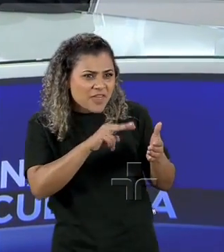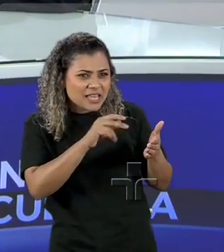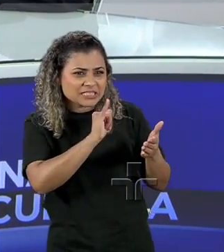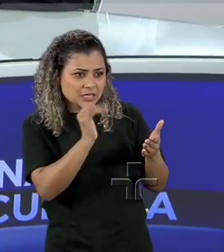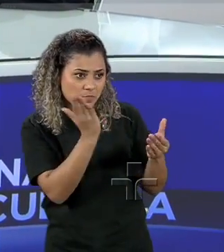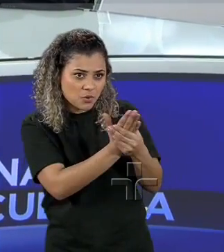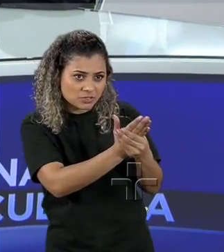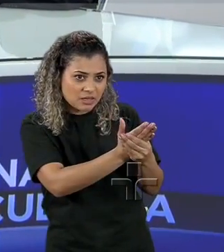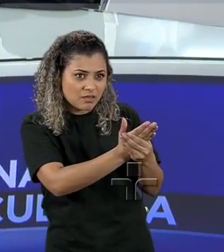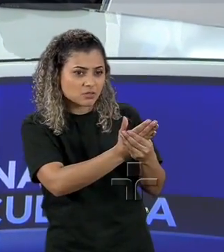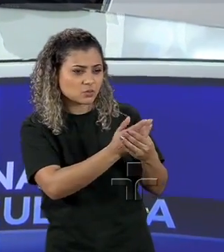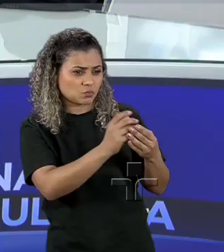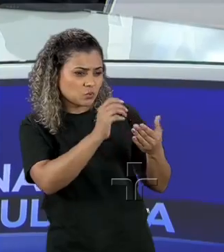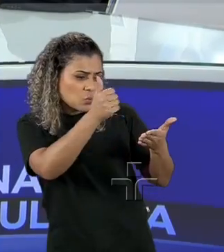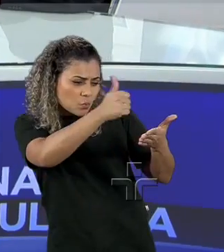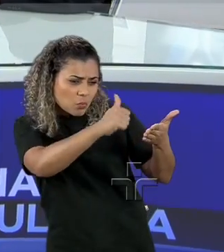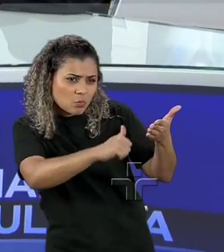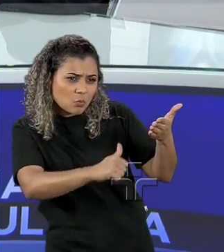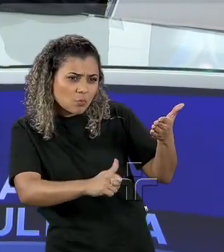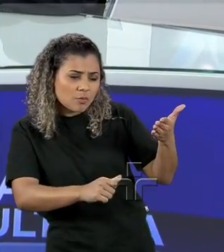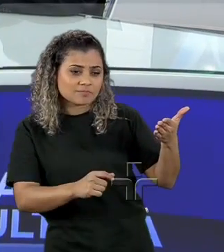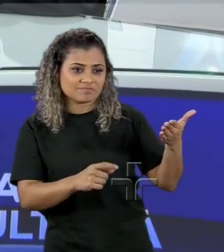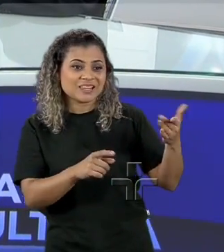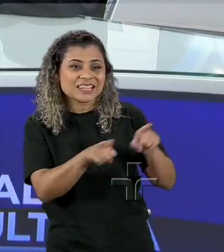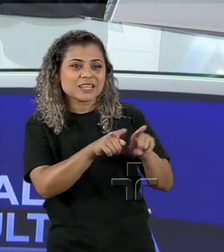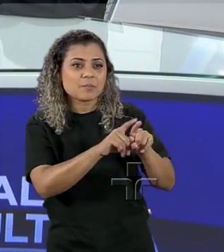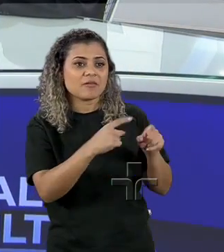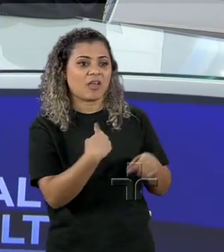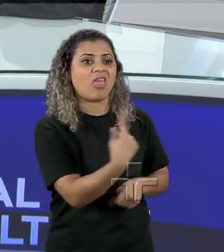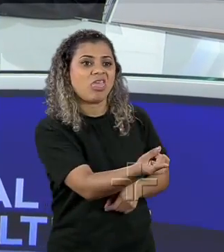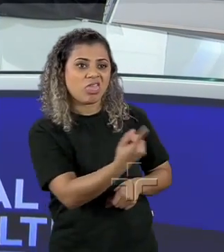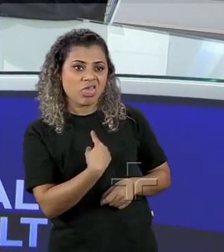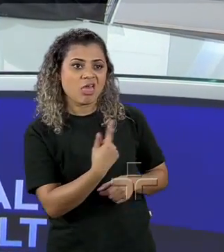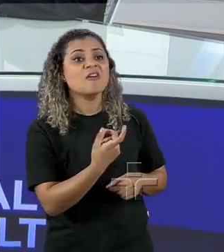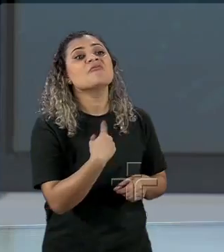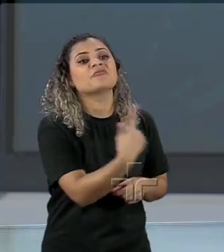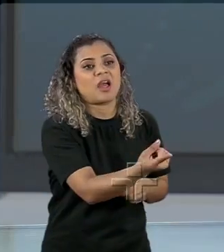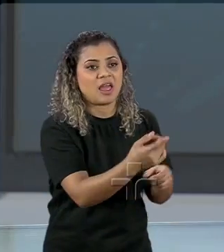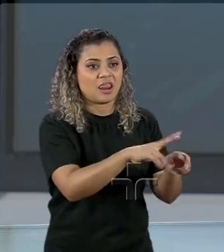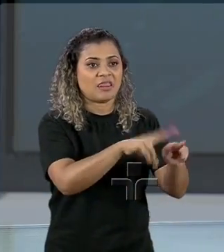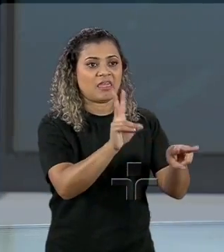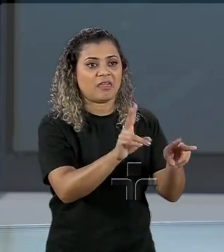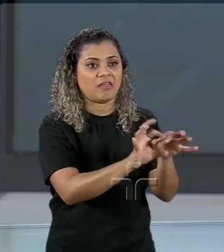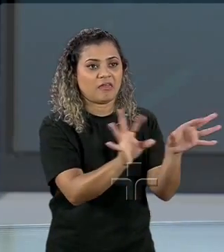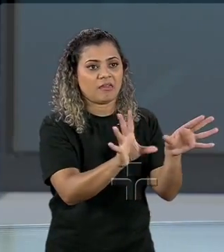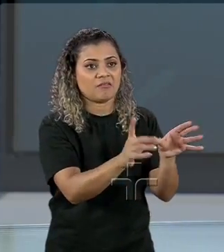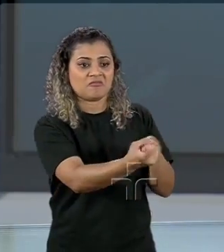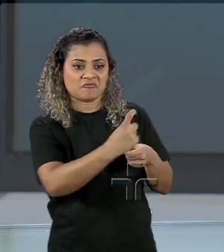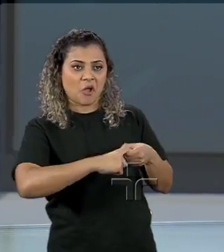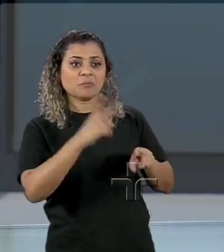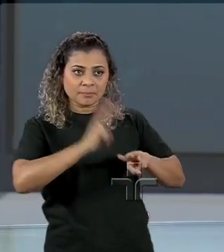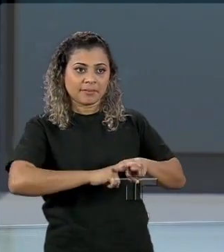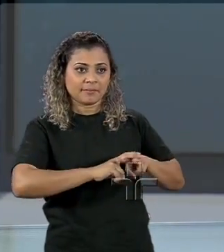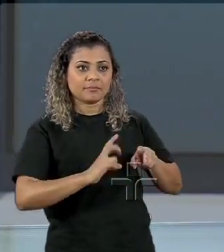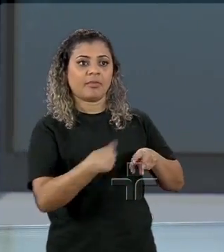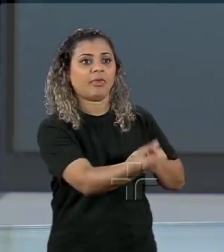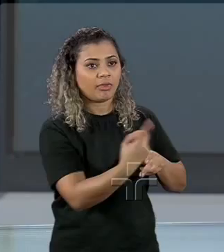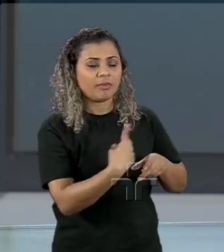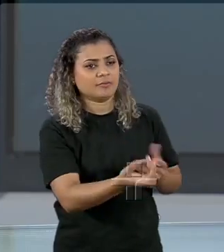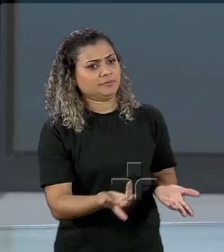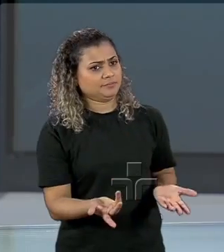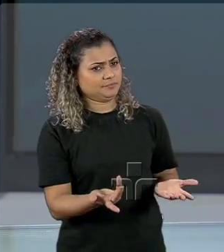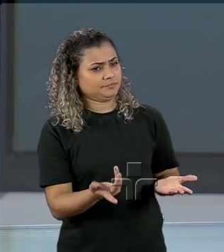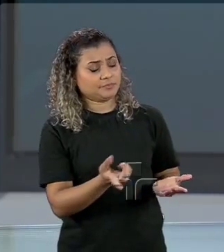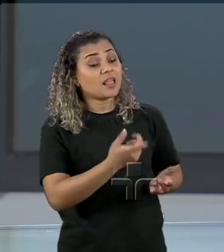corporal, física, locomoção, de ir, de vir e de ficar. São 3 dimensões da liberdade de locomoção, ir, vir e ficar.